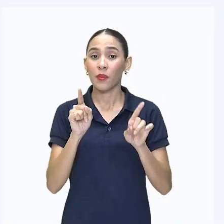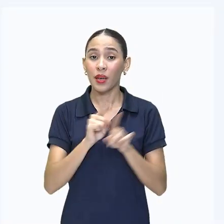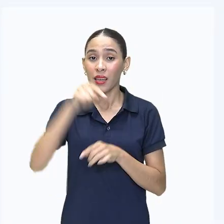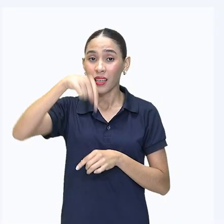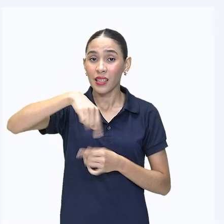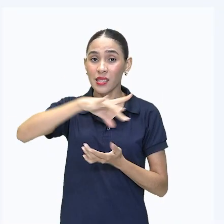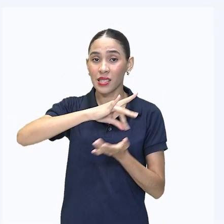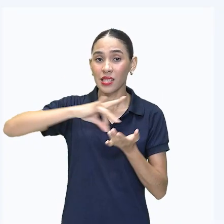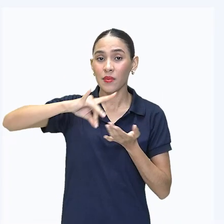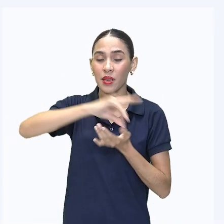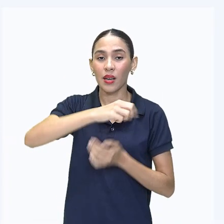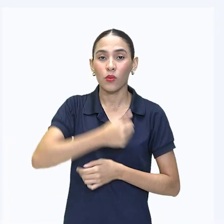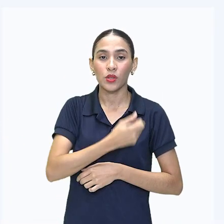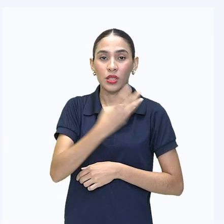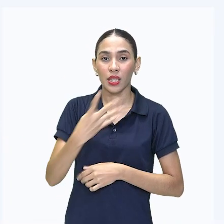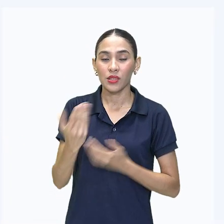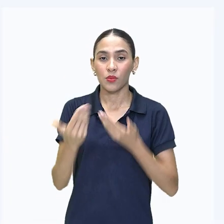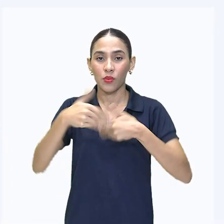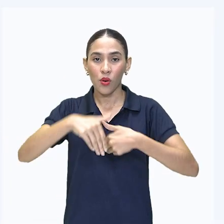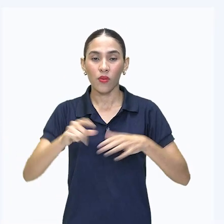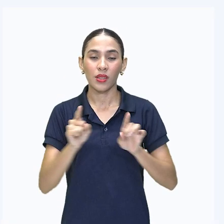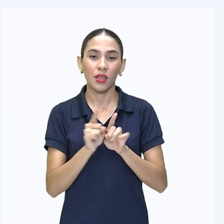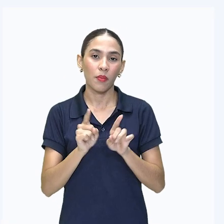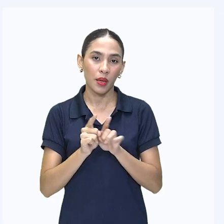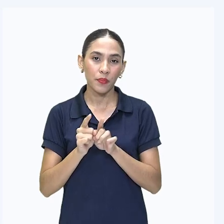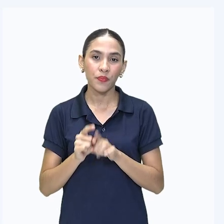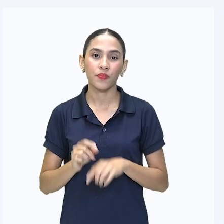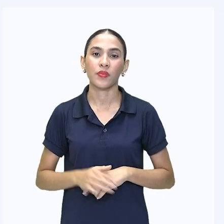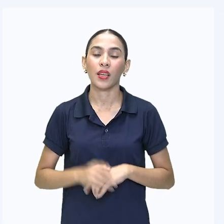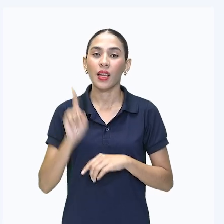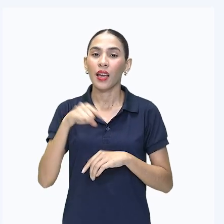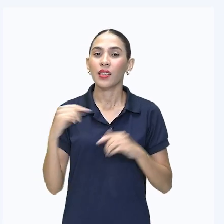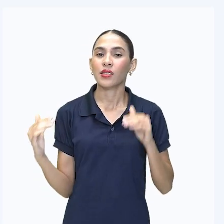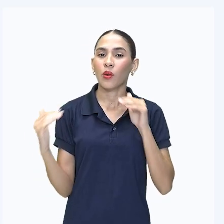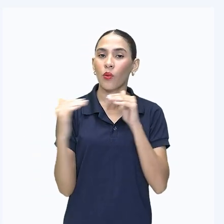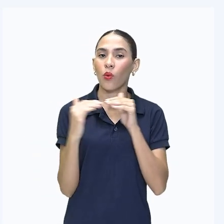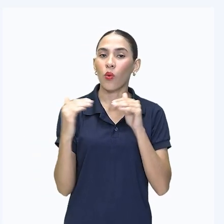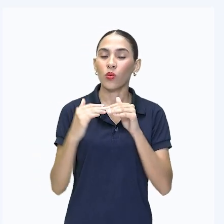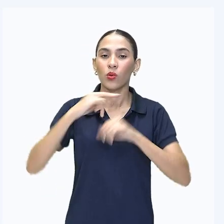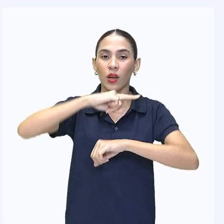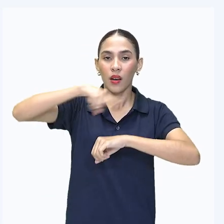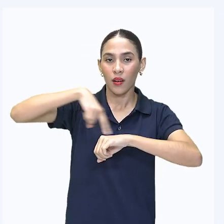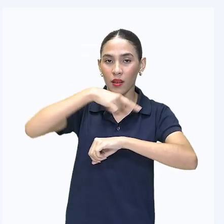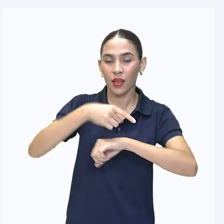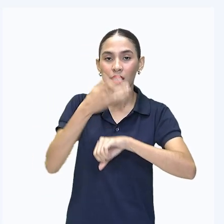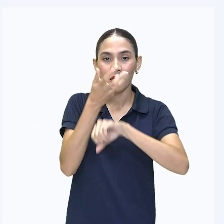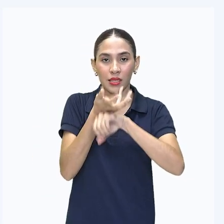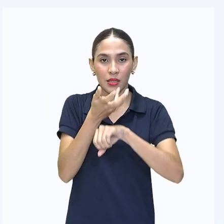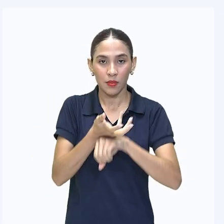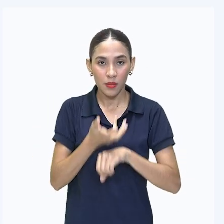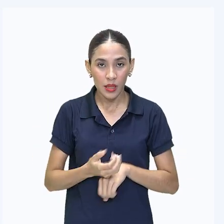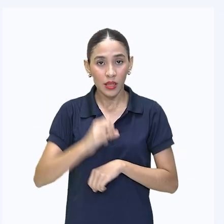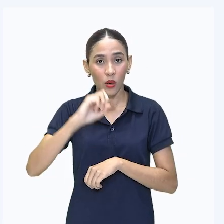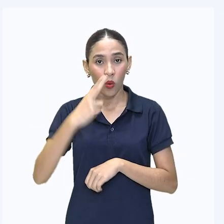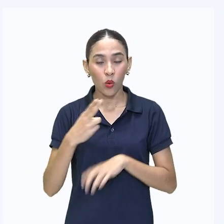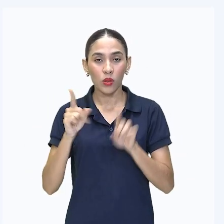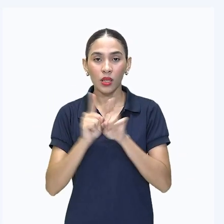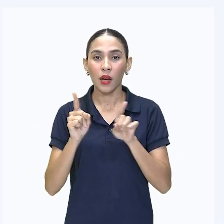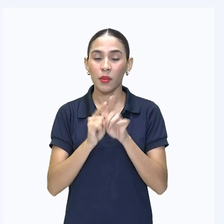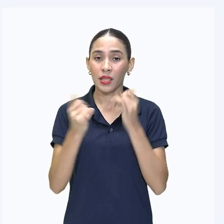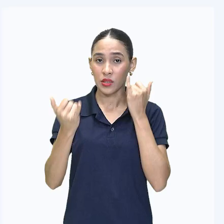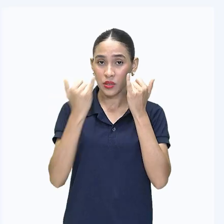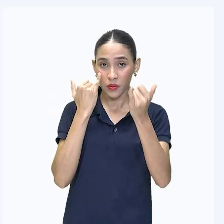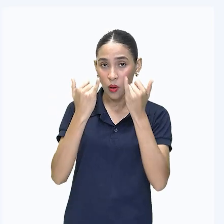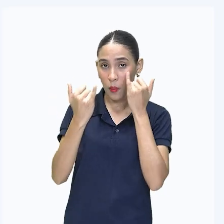No CMEAN, a quantidade de avaliação é de acordo com a carga horária dos componentes curriculares ou